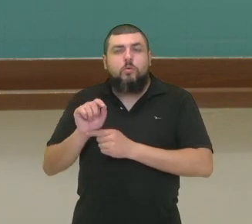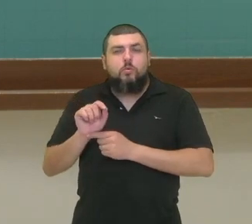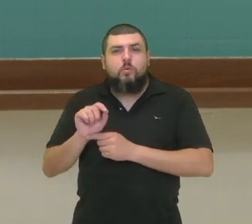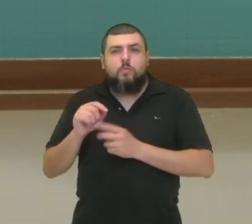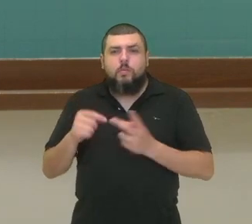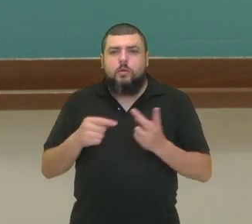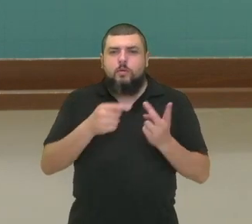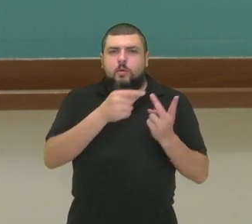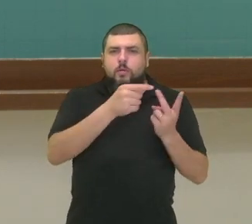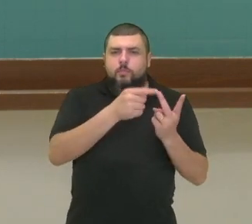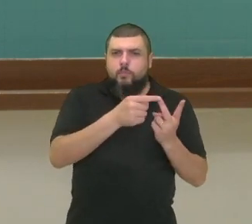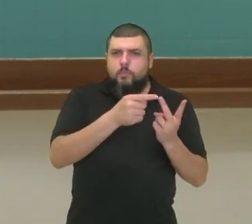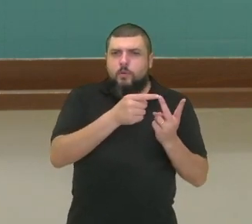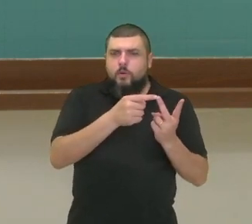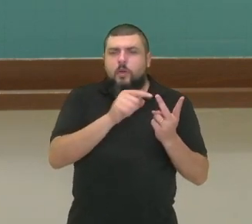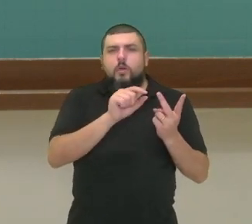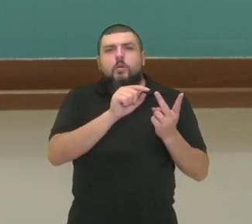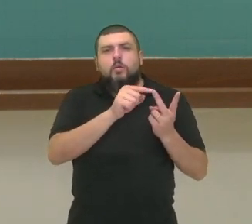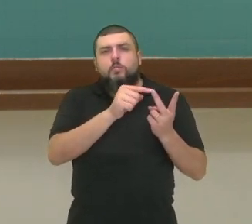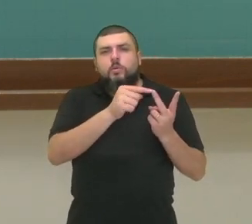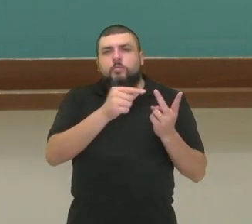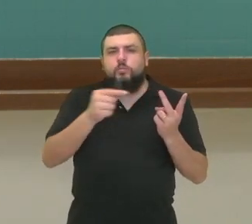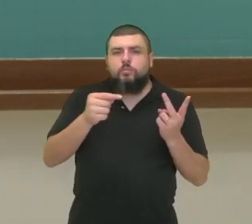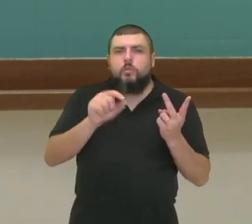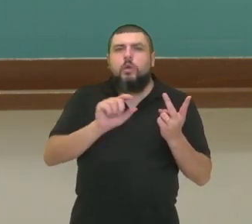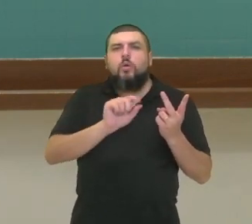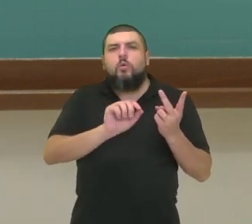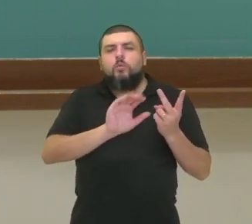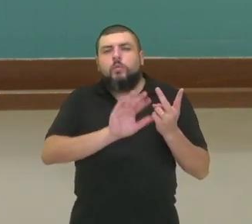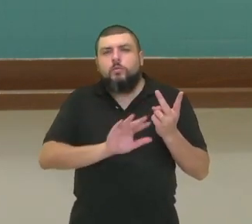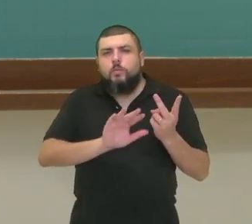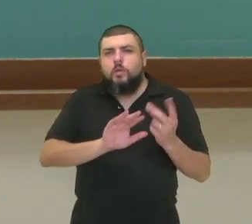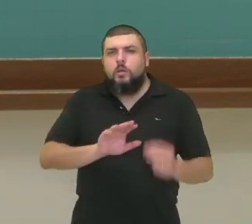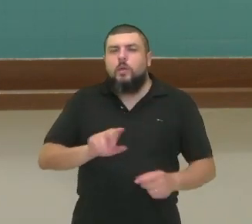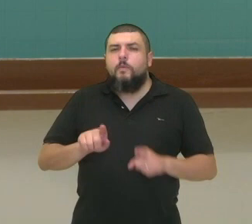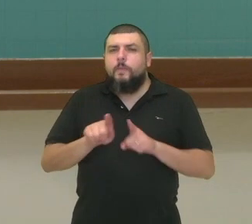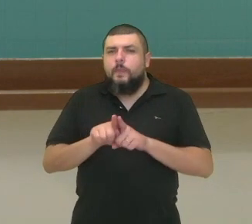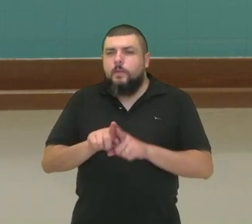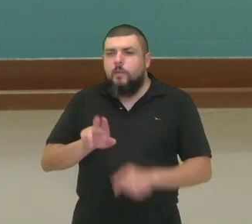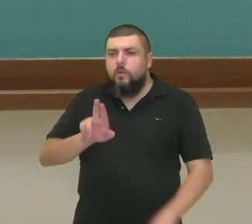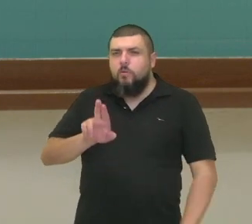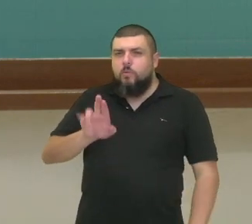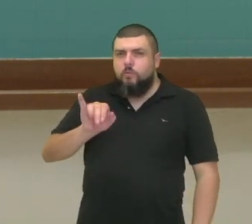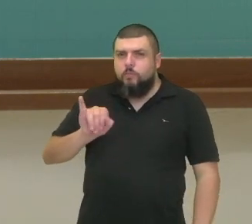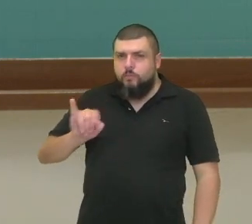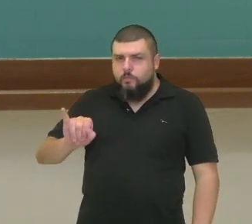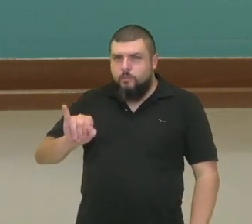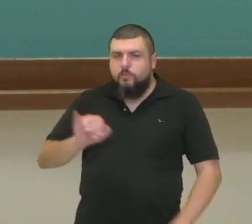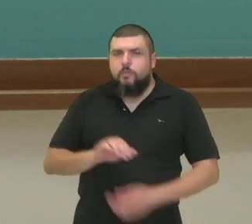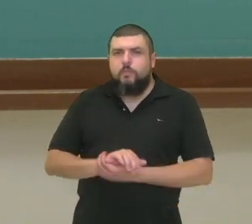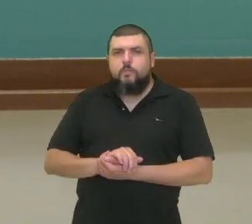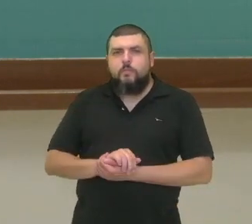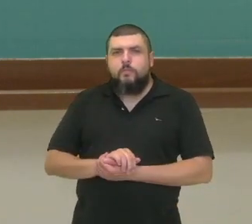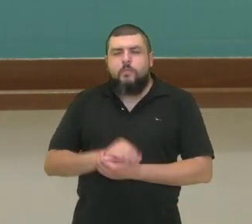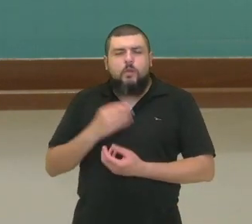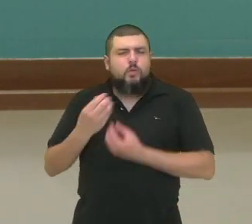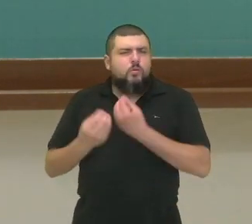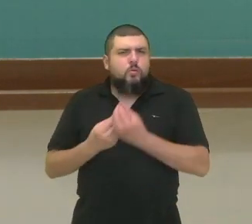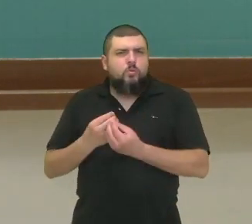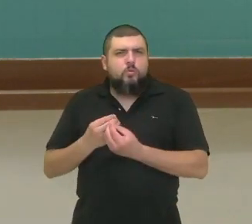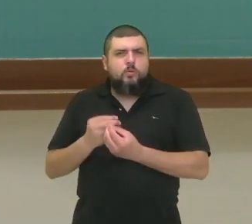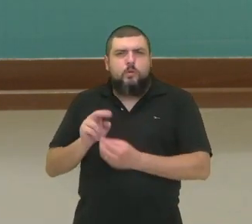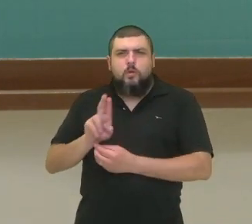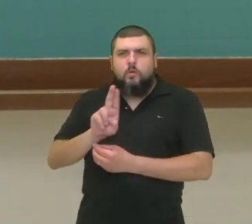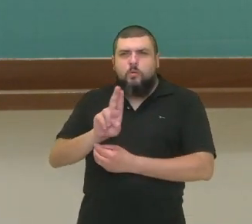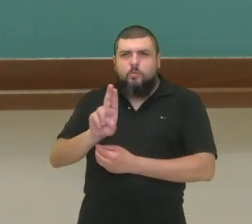raiz, que a gente chama com unidade imaginária. Vamos ver como é que a gente aparece essa unidade imaginária